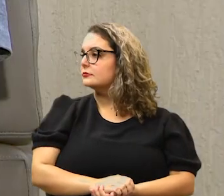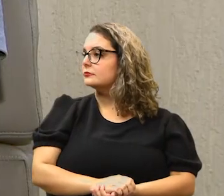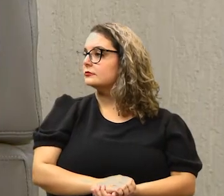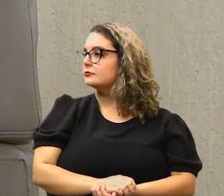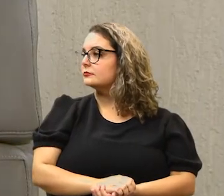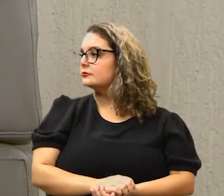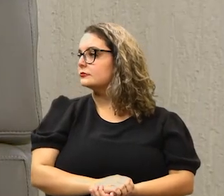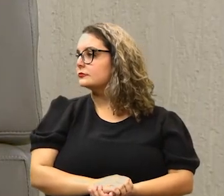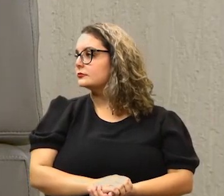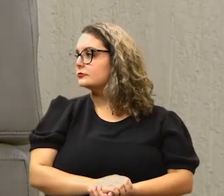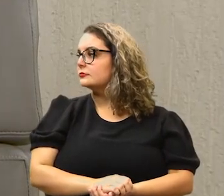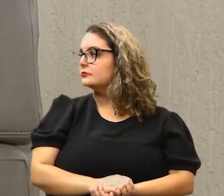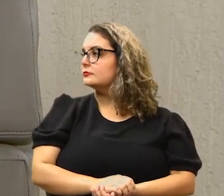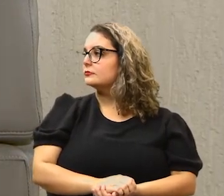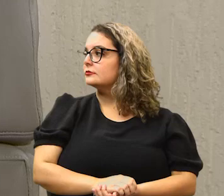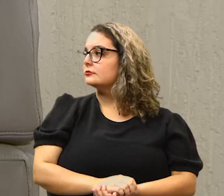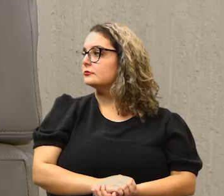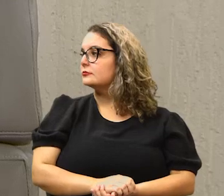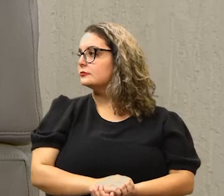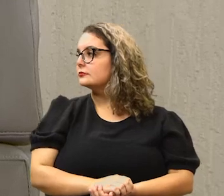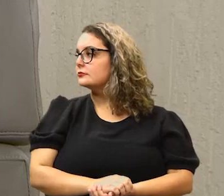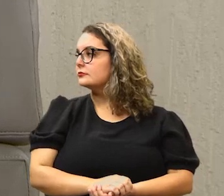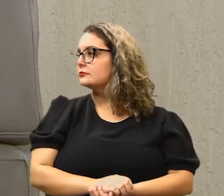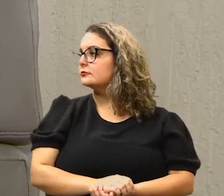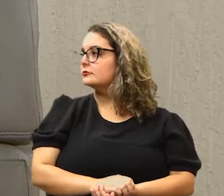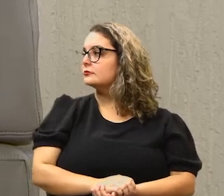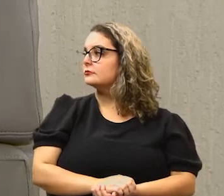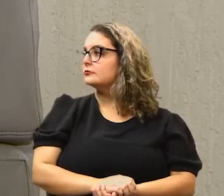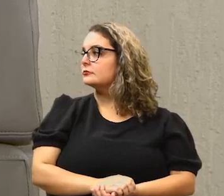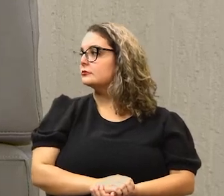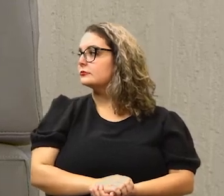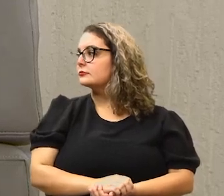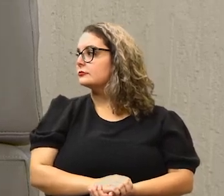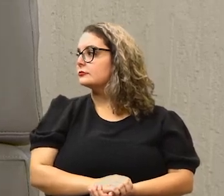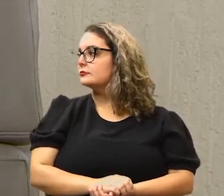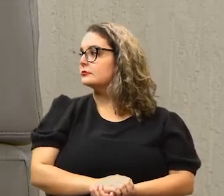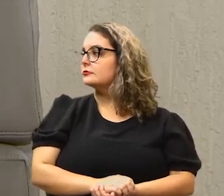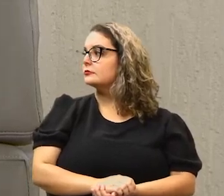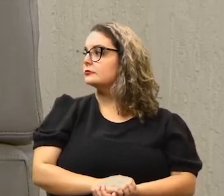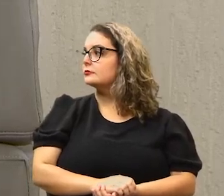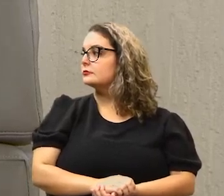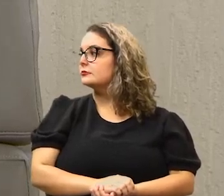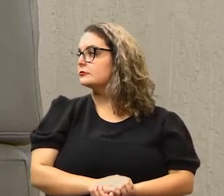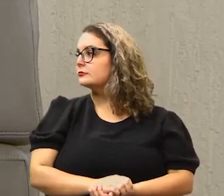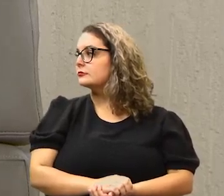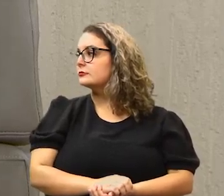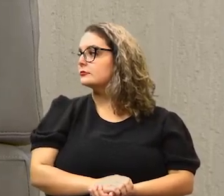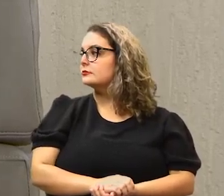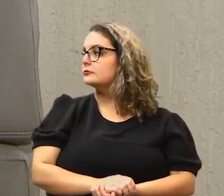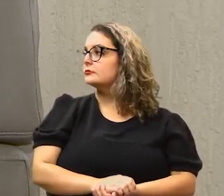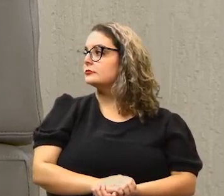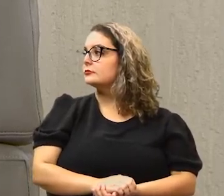O Conselho continua, o Conselho e as ONGs e os protetores independentes estão